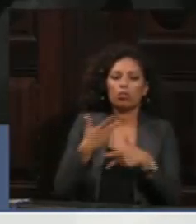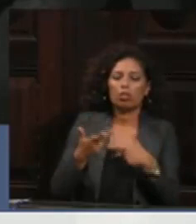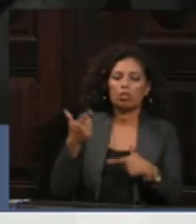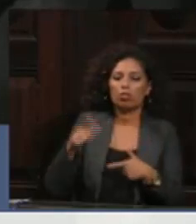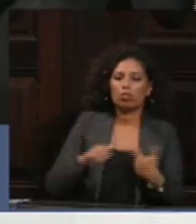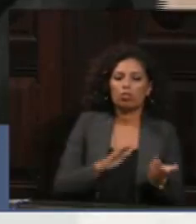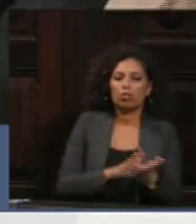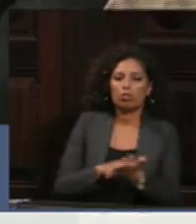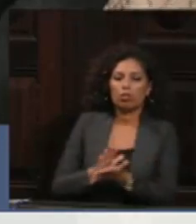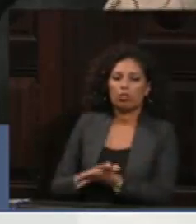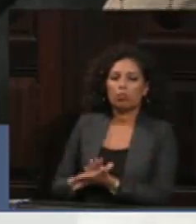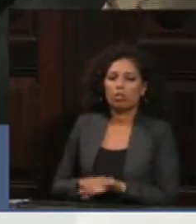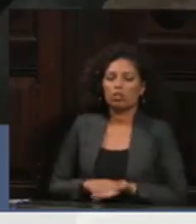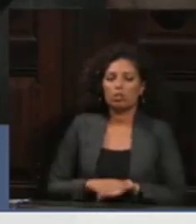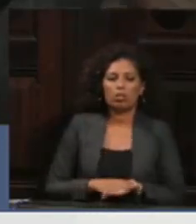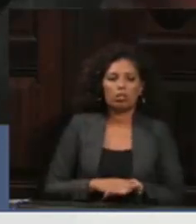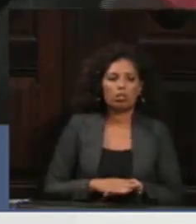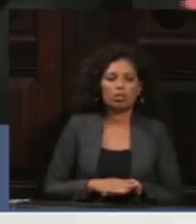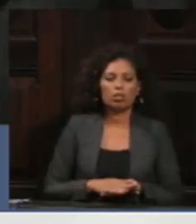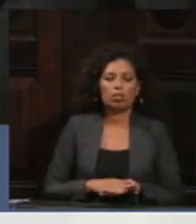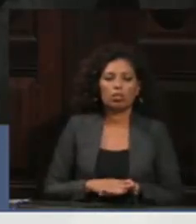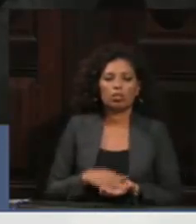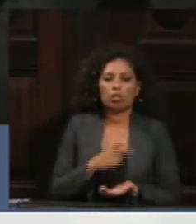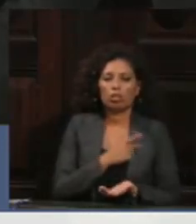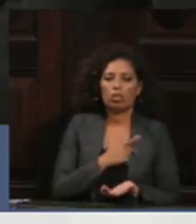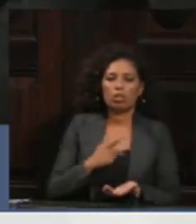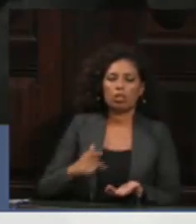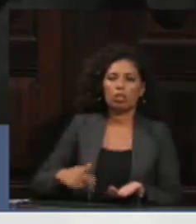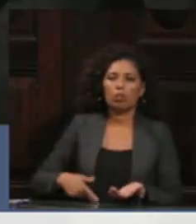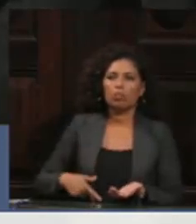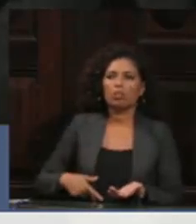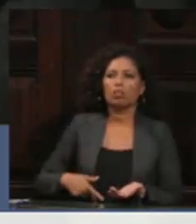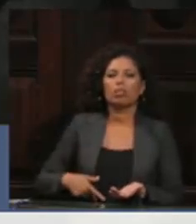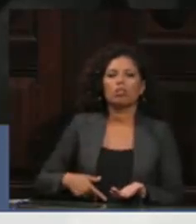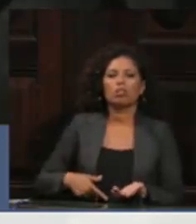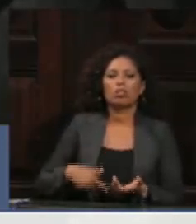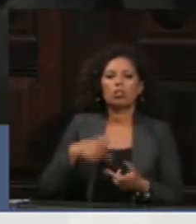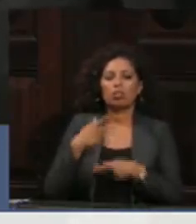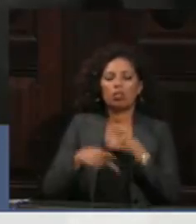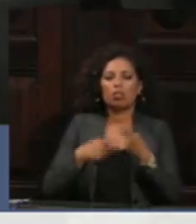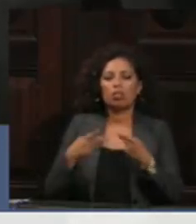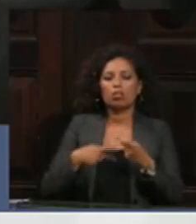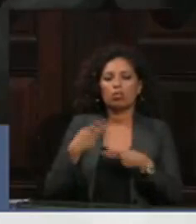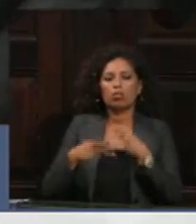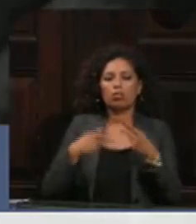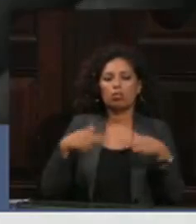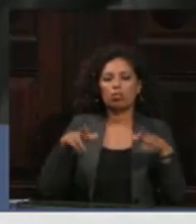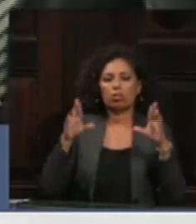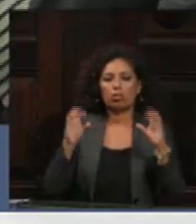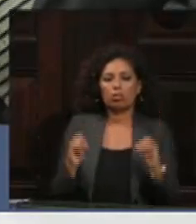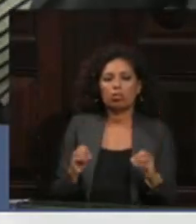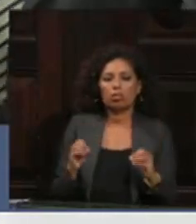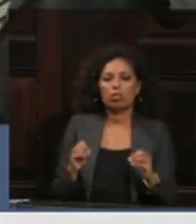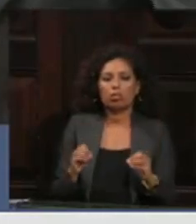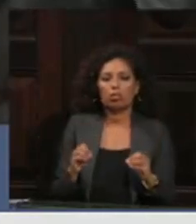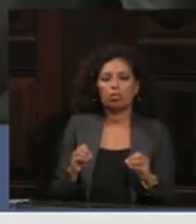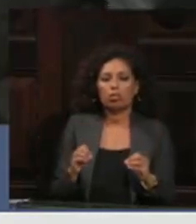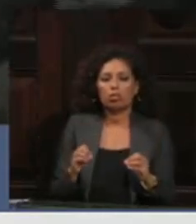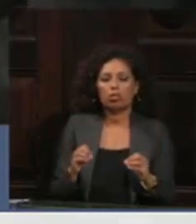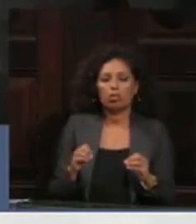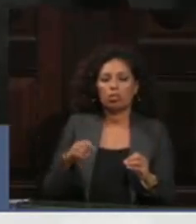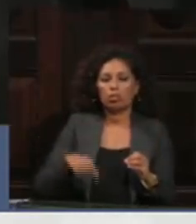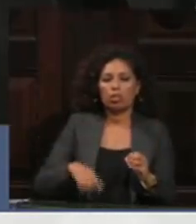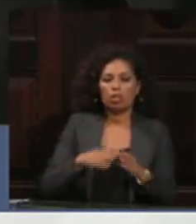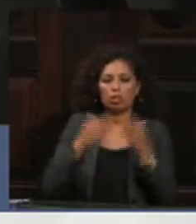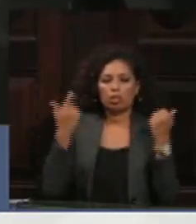aqui a diligência dessa presidência no tocante aos servidores terceirizados e deixar claro para os demais deputados que o papel da